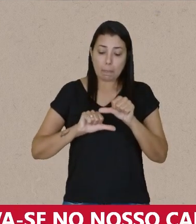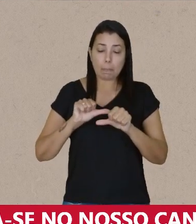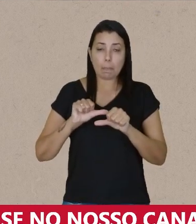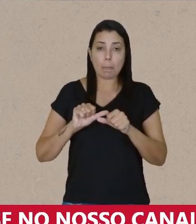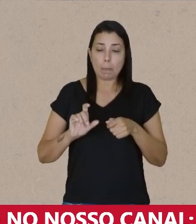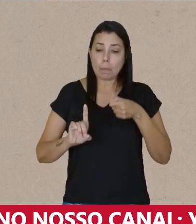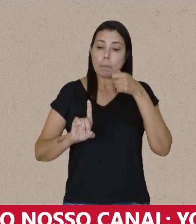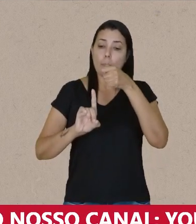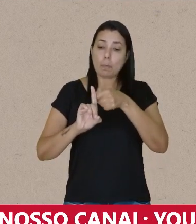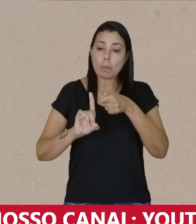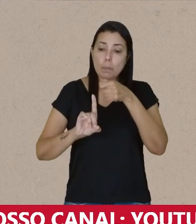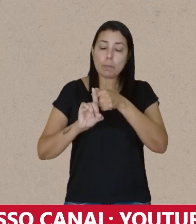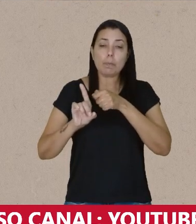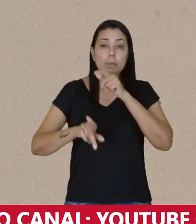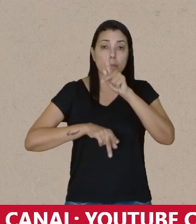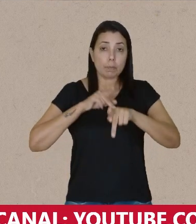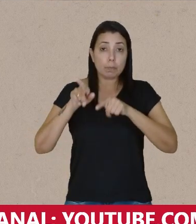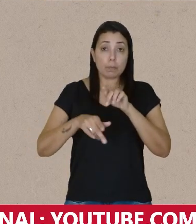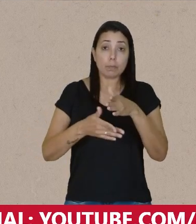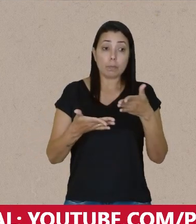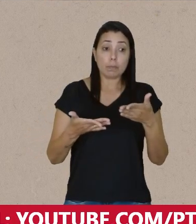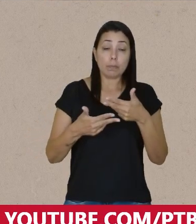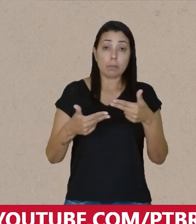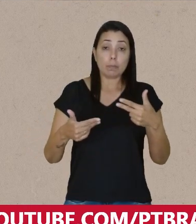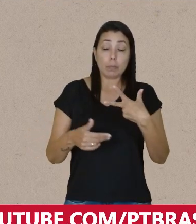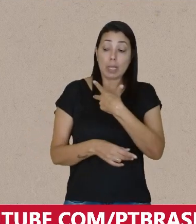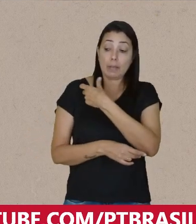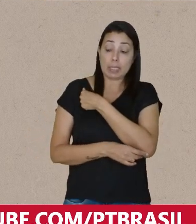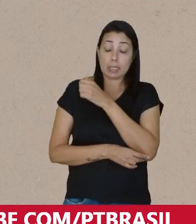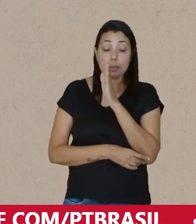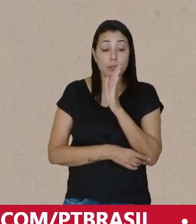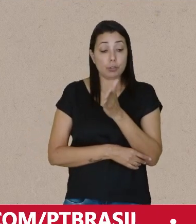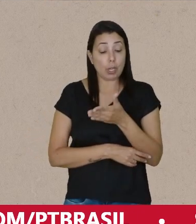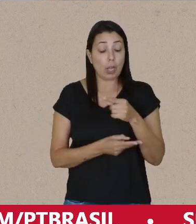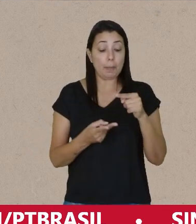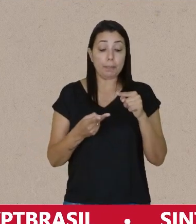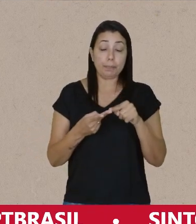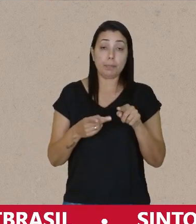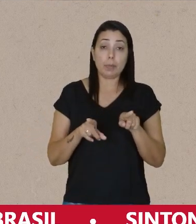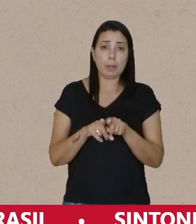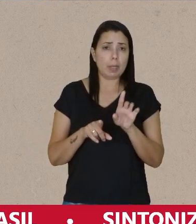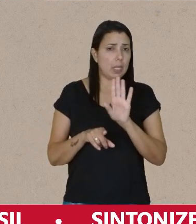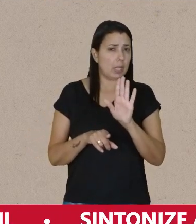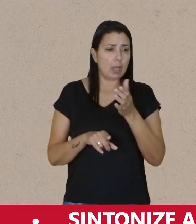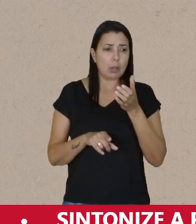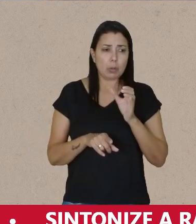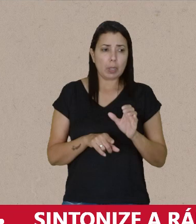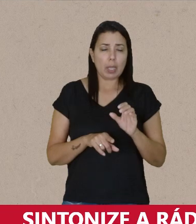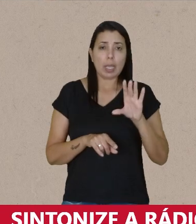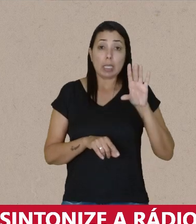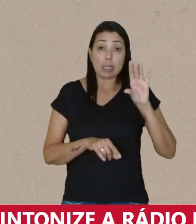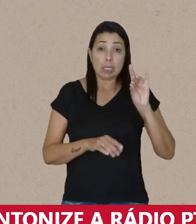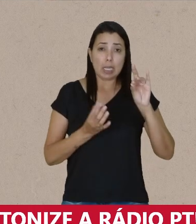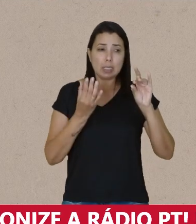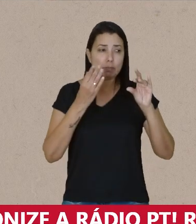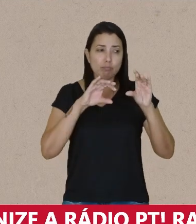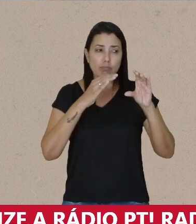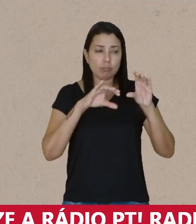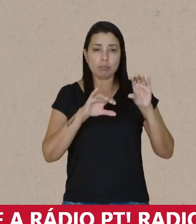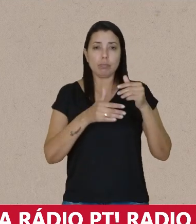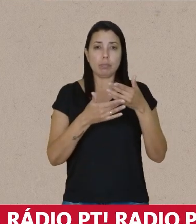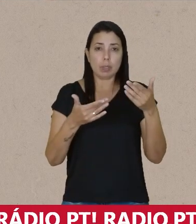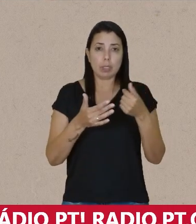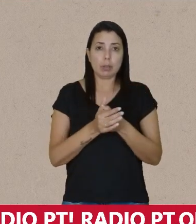de luta pela população. Então, a questão da vacina já, a questão do não ao negacionismo, né, a questão